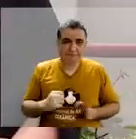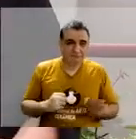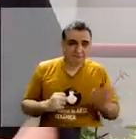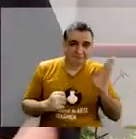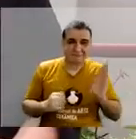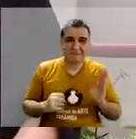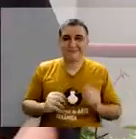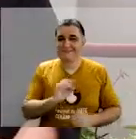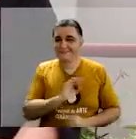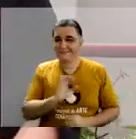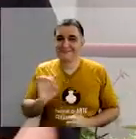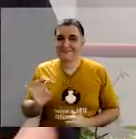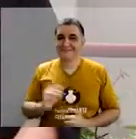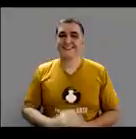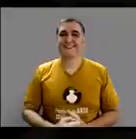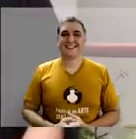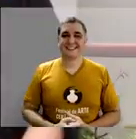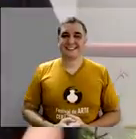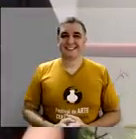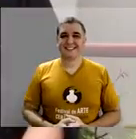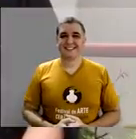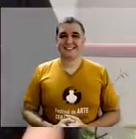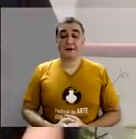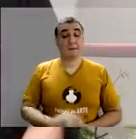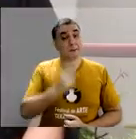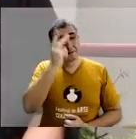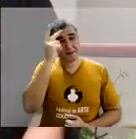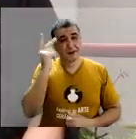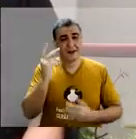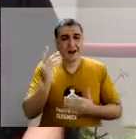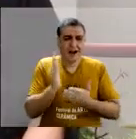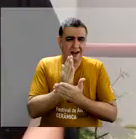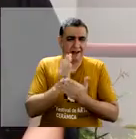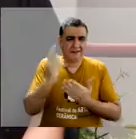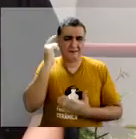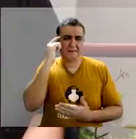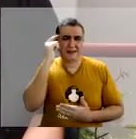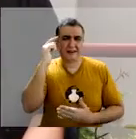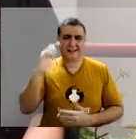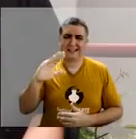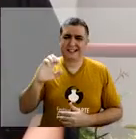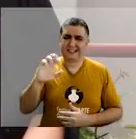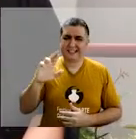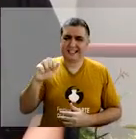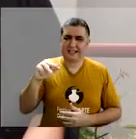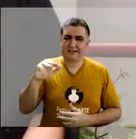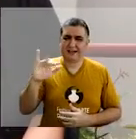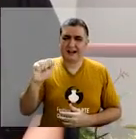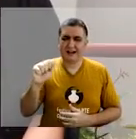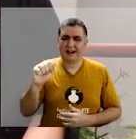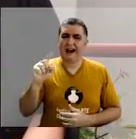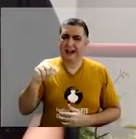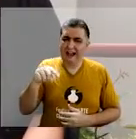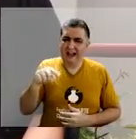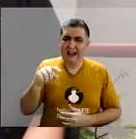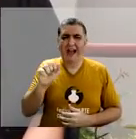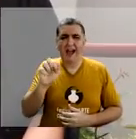um caminho para trilhar também. Tem gente que acha que a cerâmica não é uma arte, uma forma de arte. E